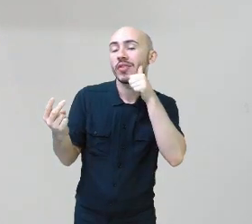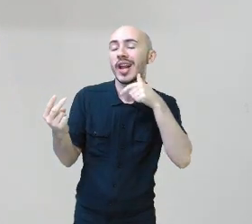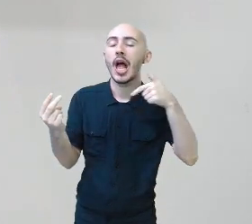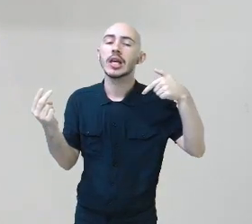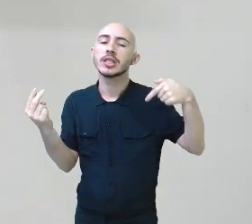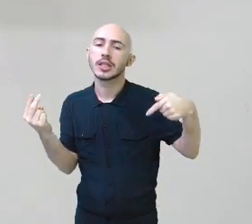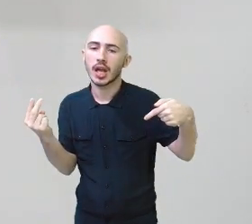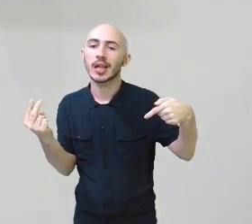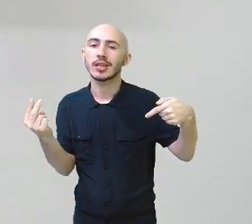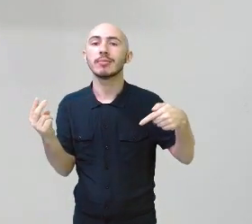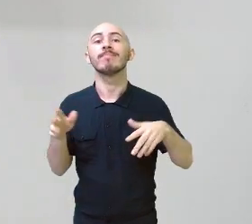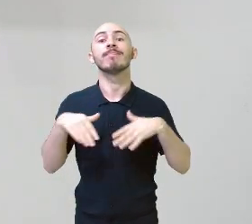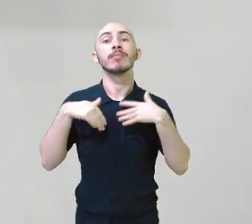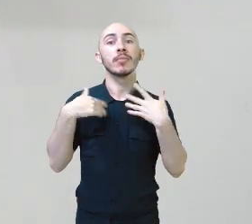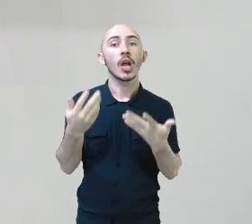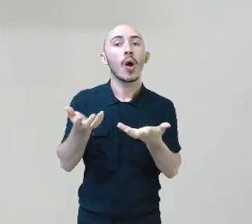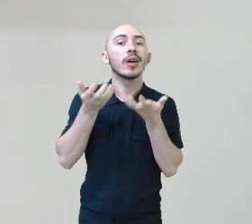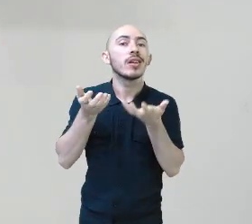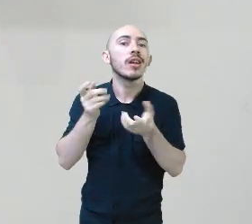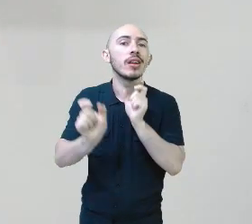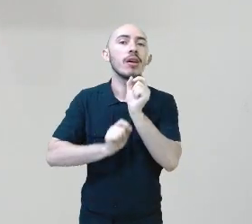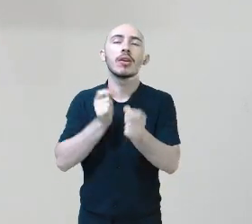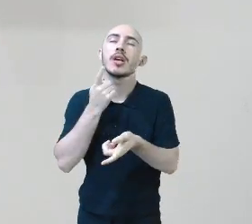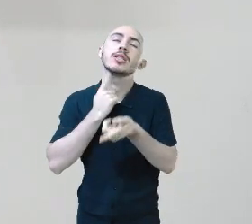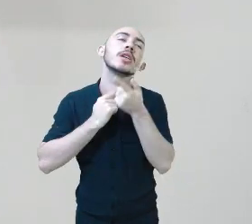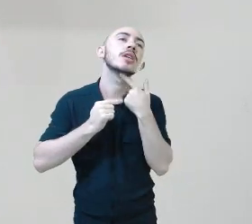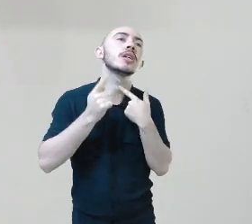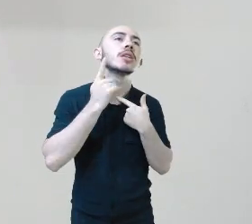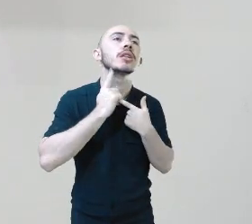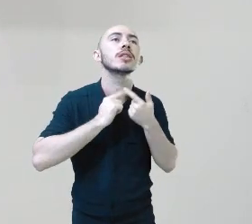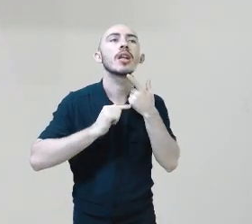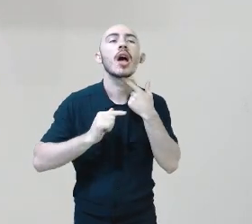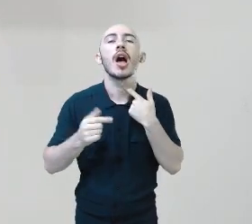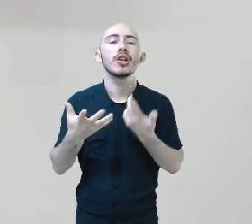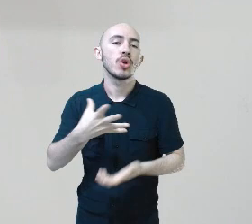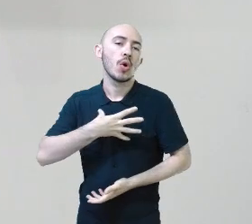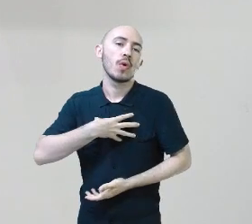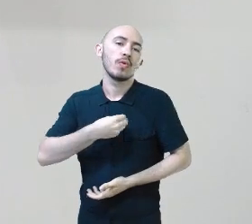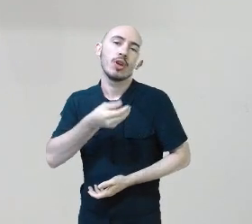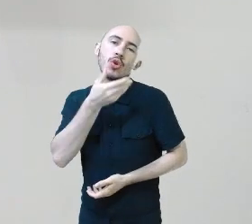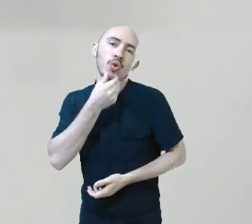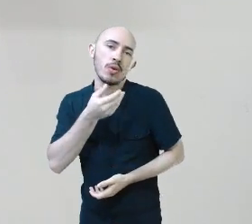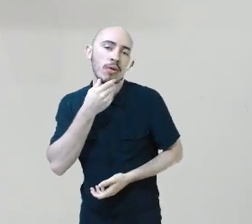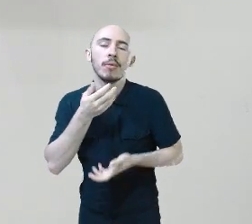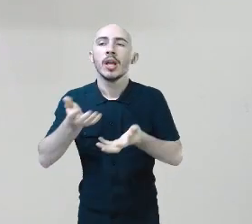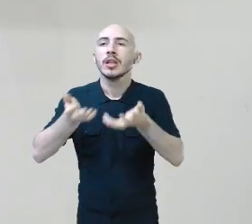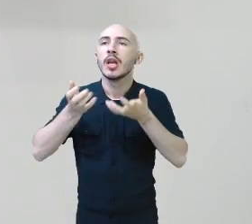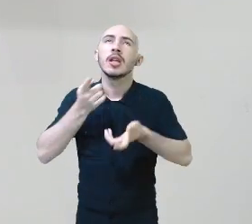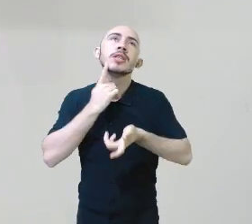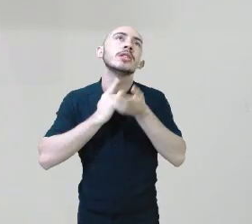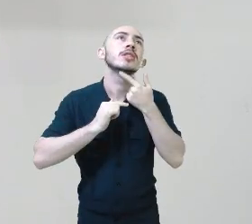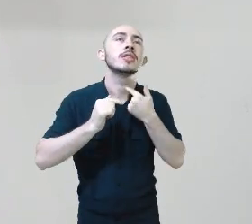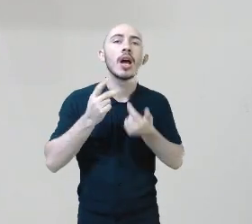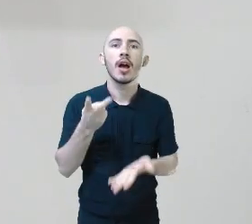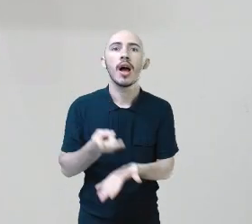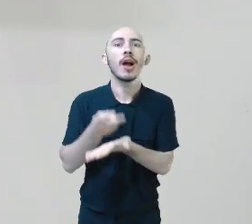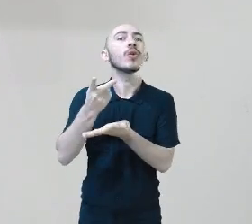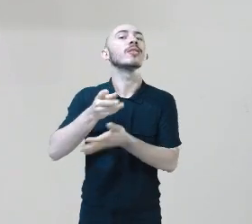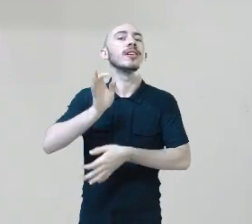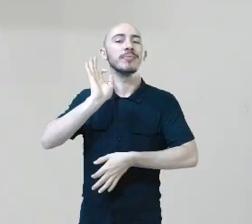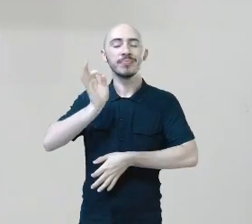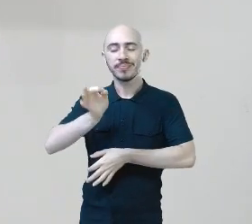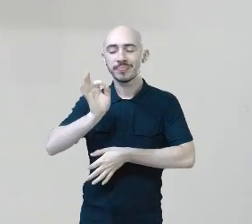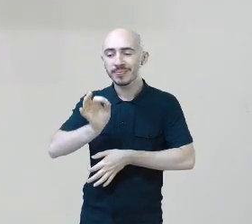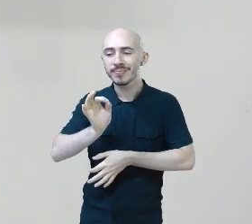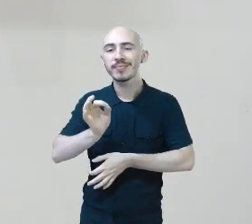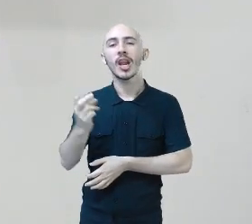estavam ansiosos, eles desejavam muito ter um menino. E isso aconteceu. Eles